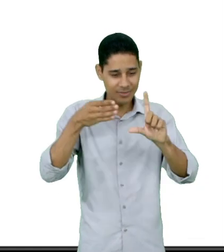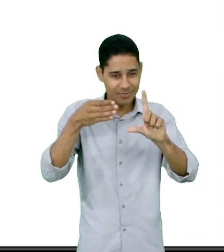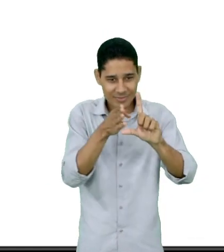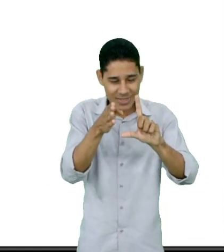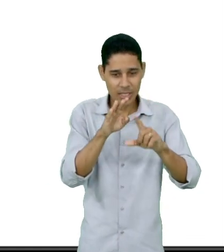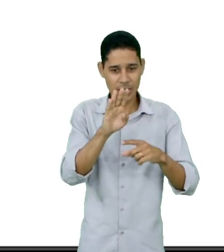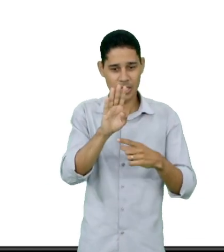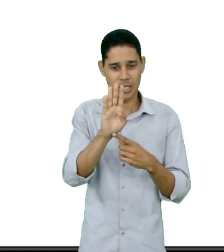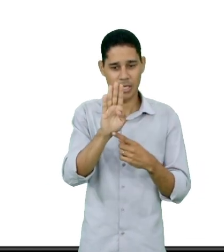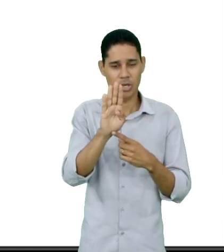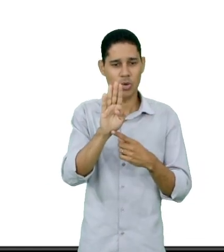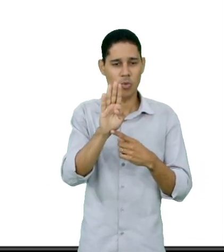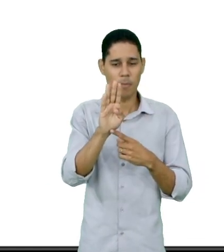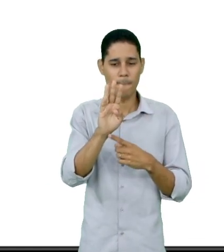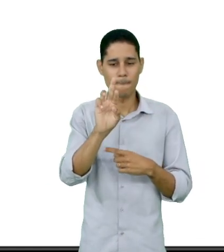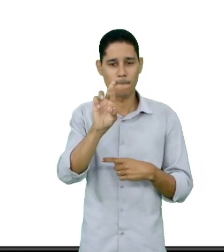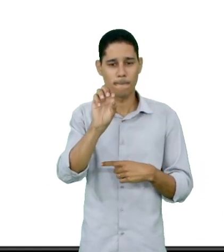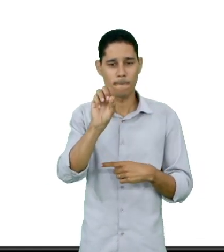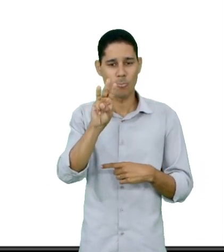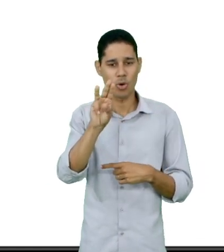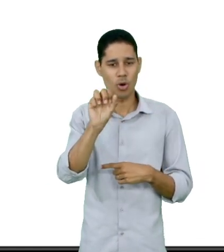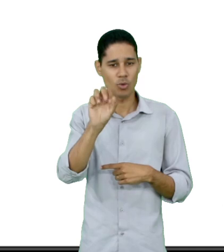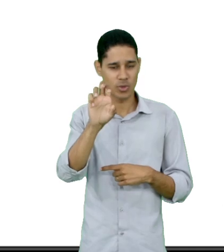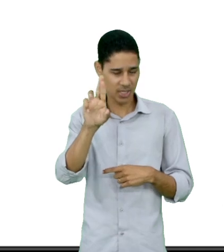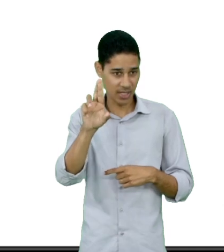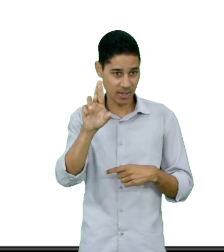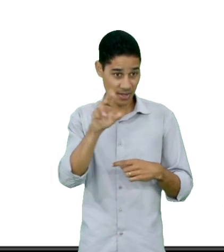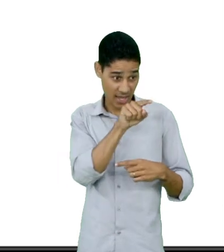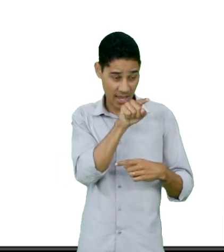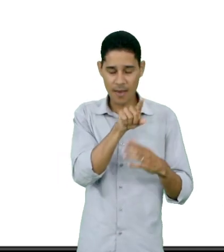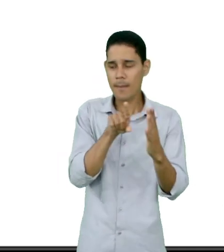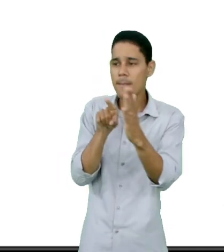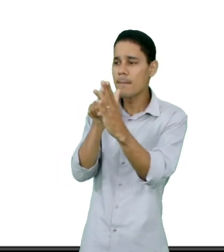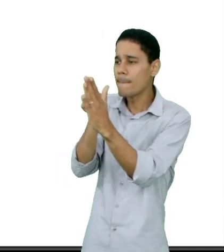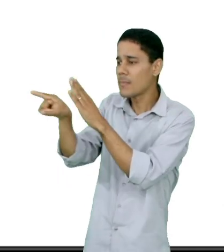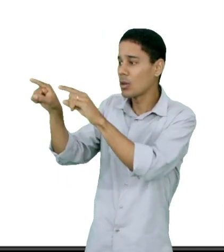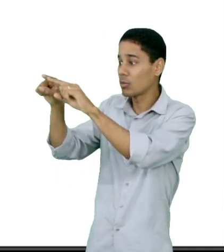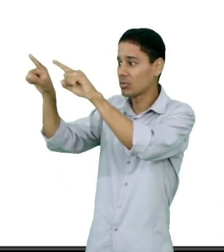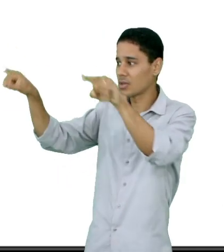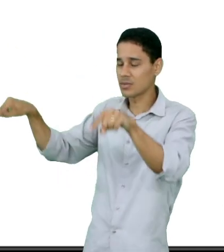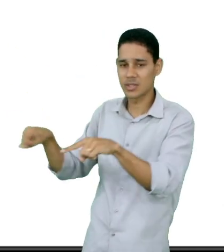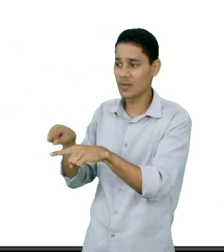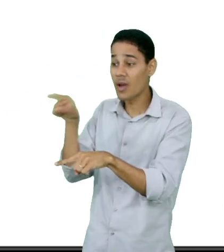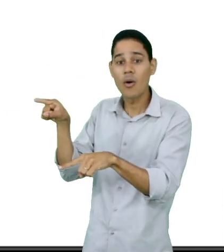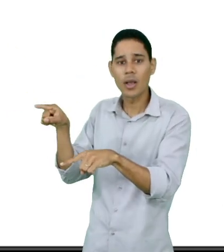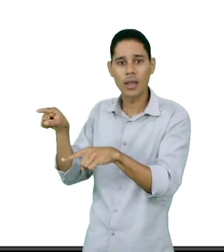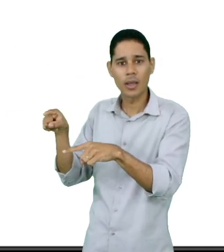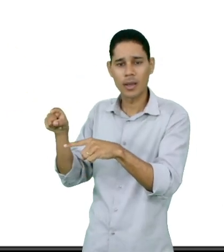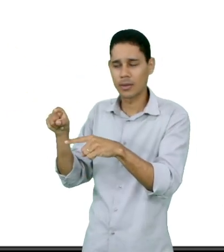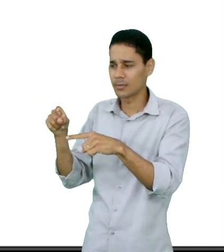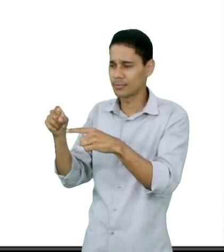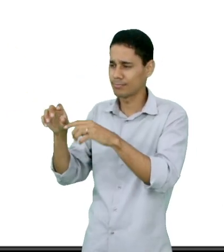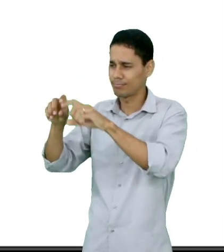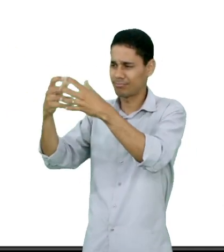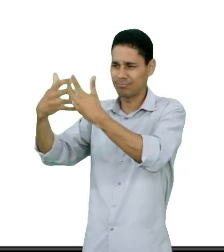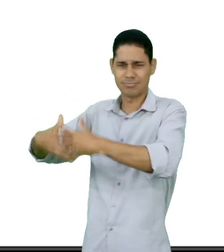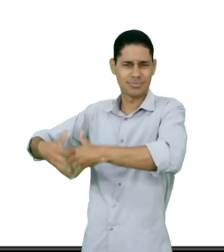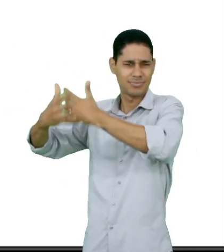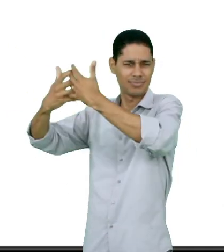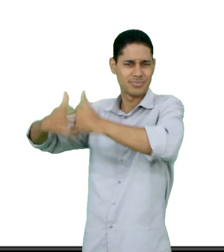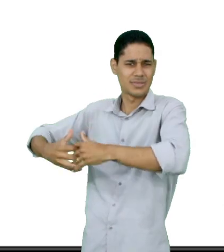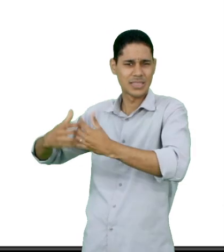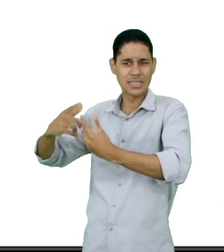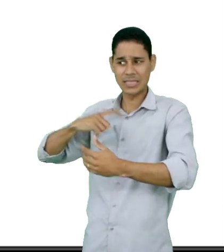para o servidor, né? Entenda que o servidor é uma máquina, um conjunto de máquinas que tem aqueles arquivos lá